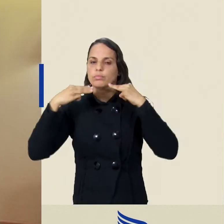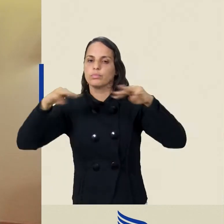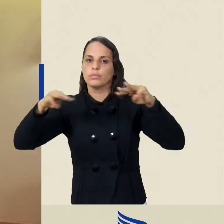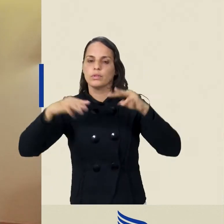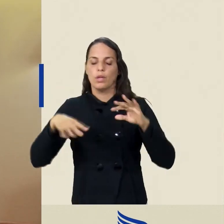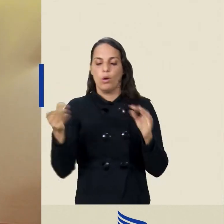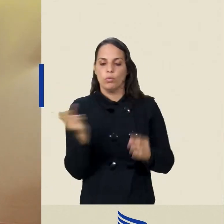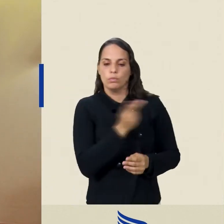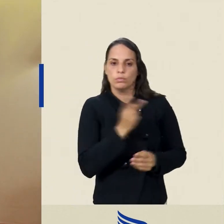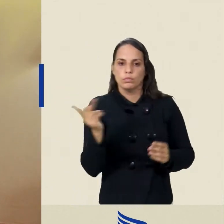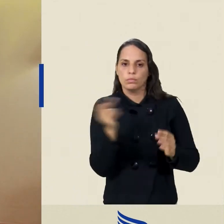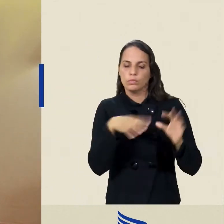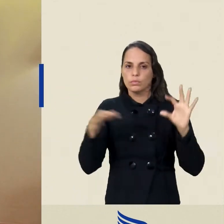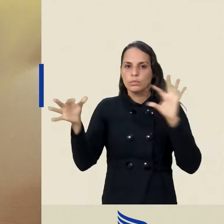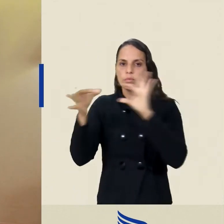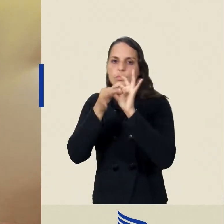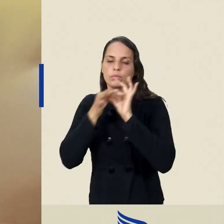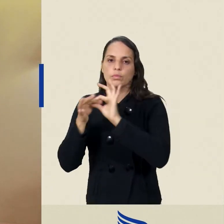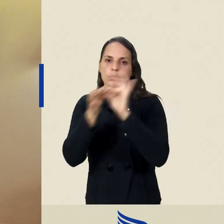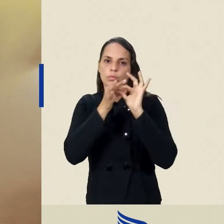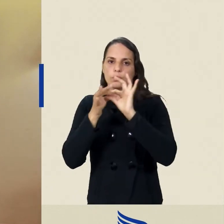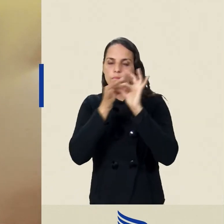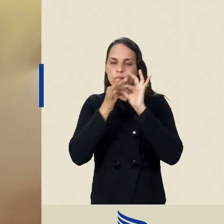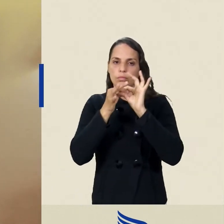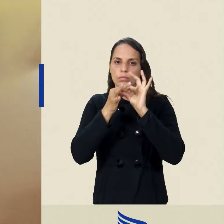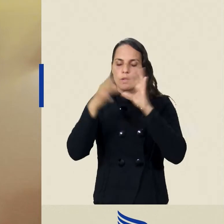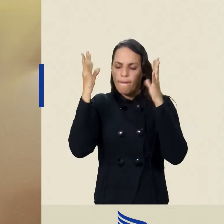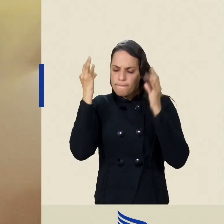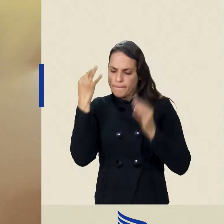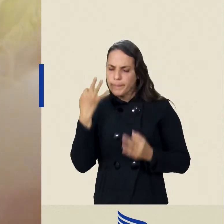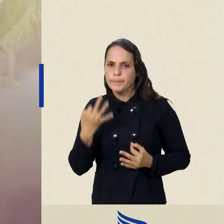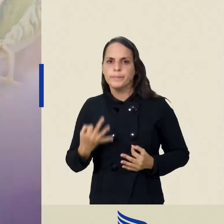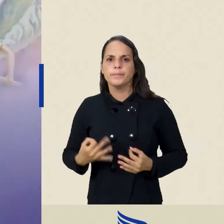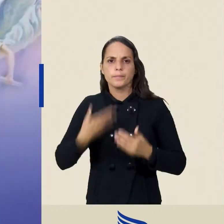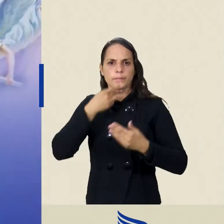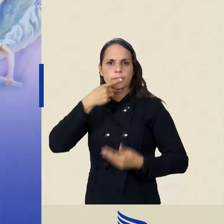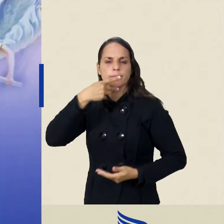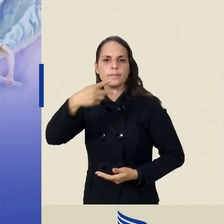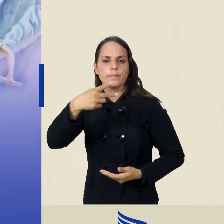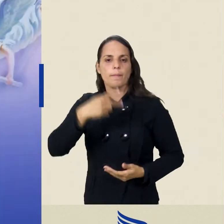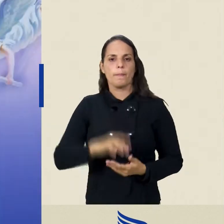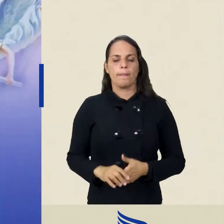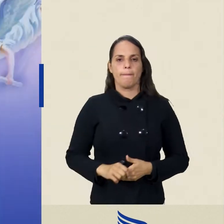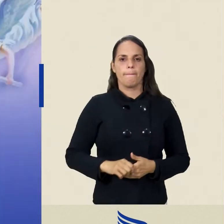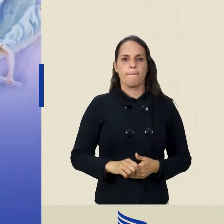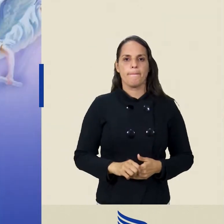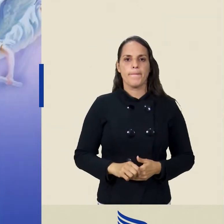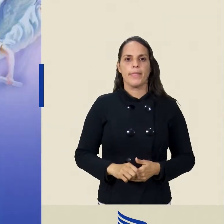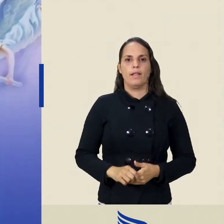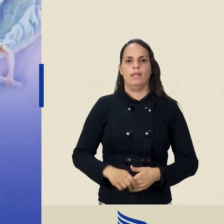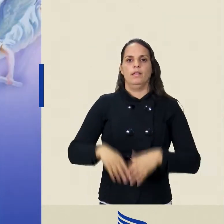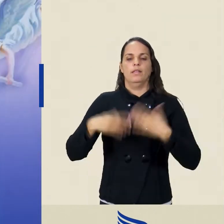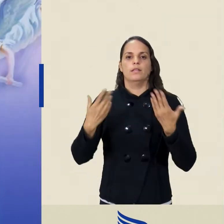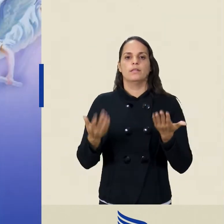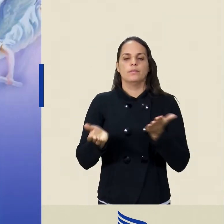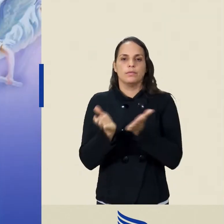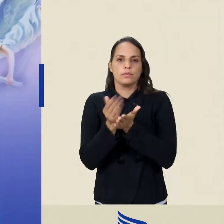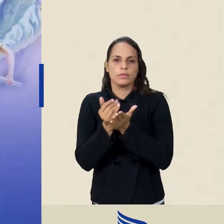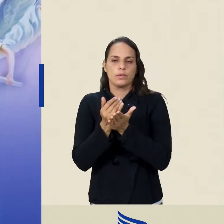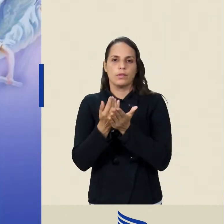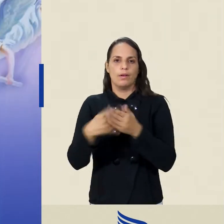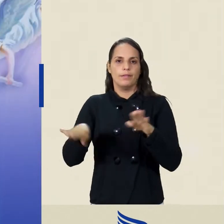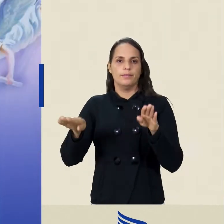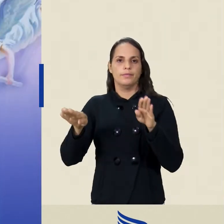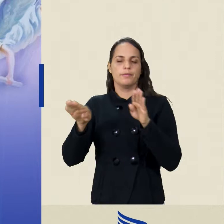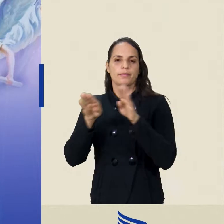João se ligam e interligam em perfeita cadeia profética. O livro que foi selado não foi o livro do